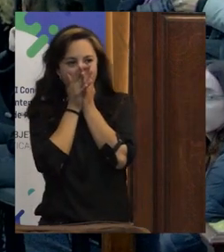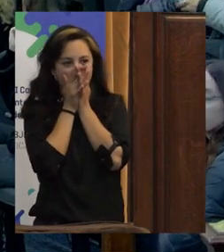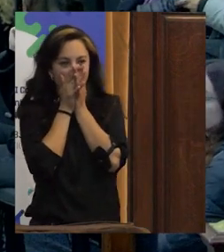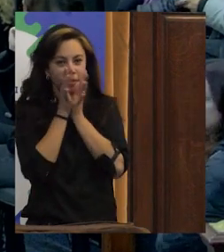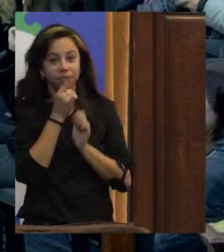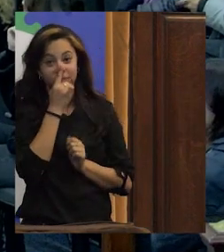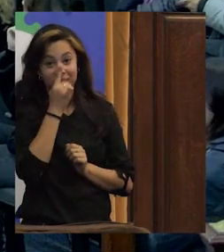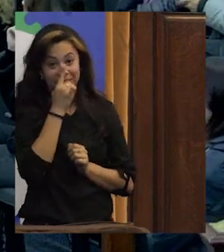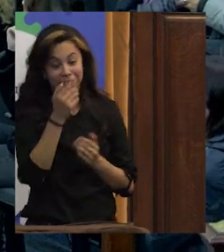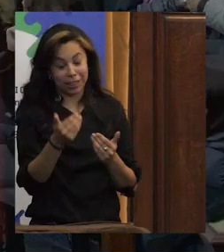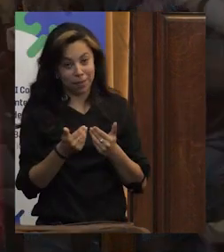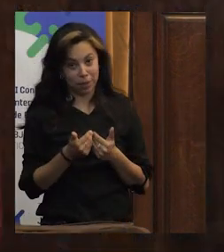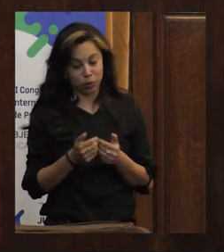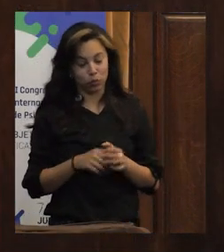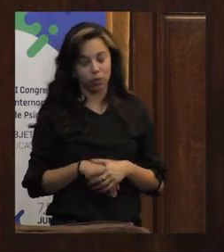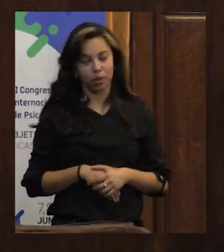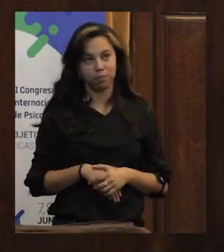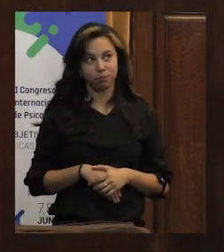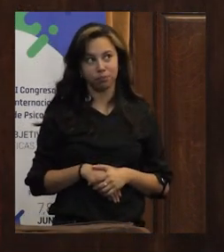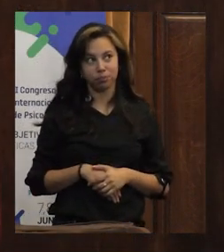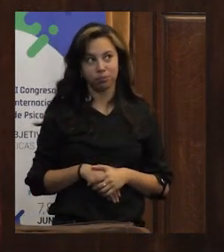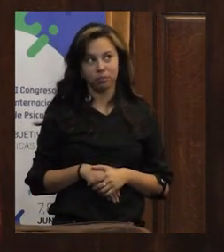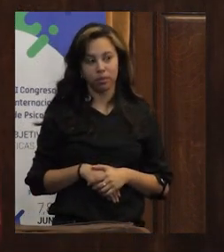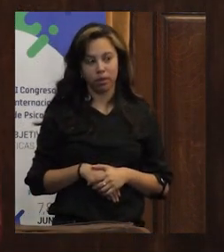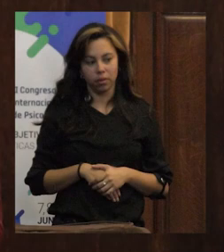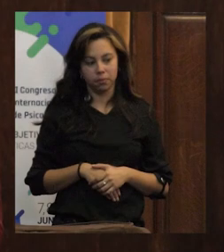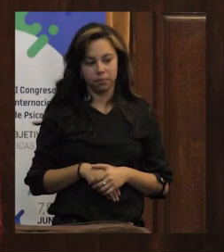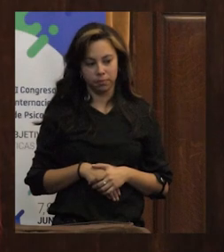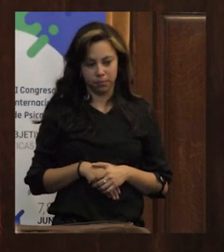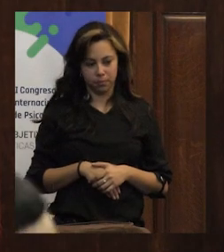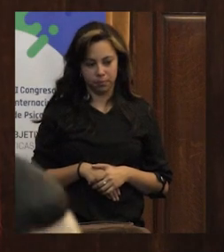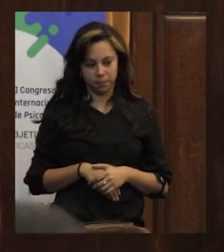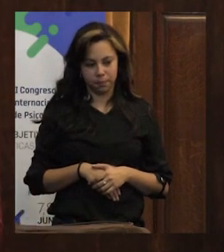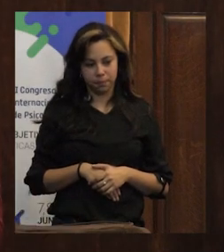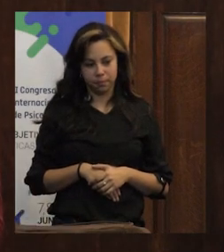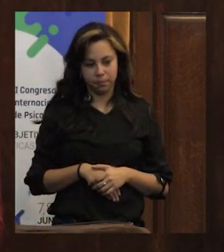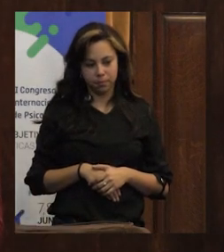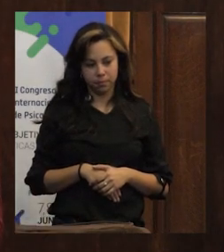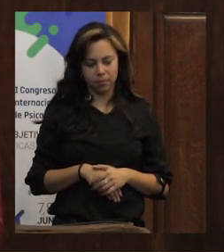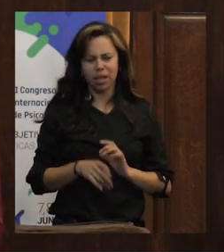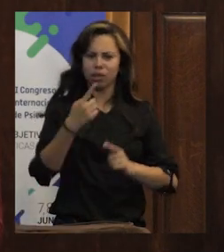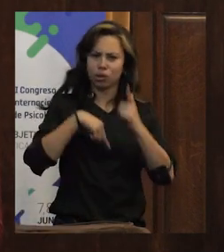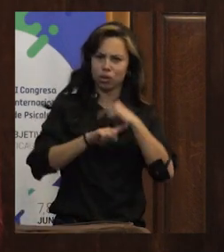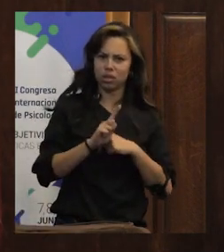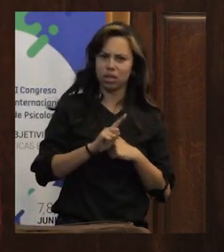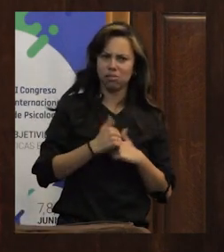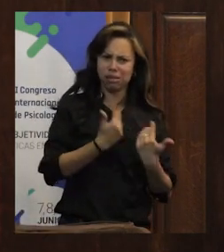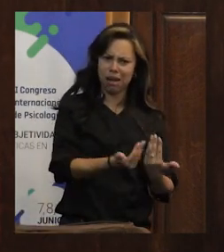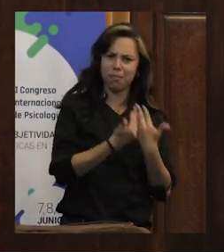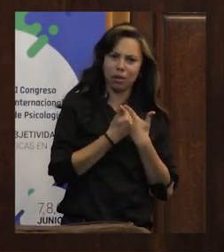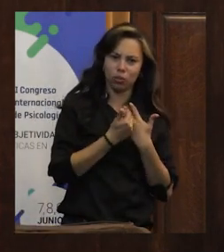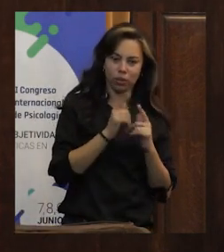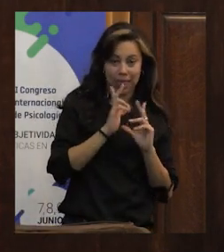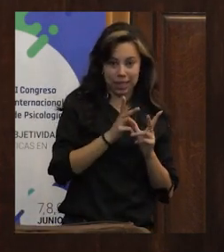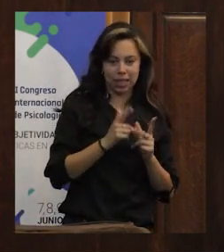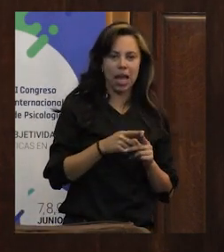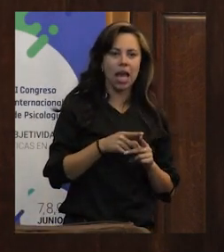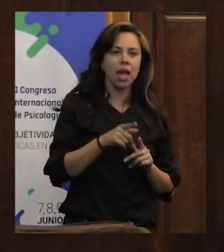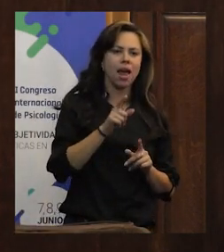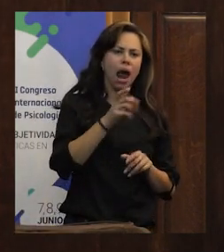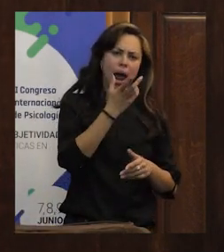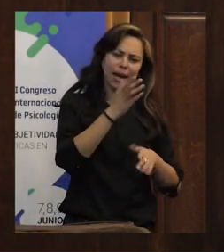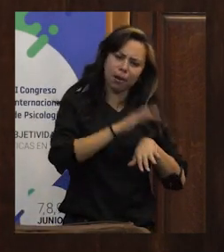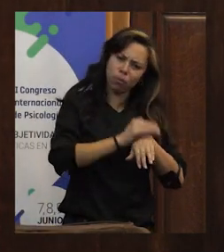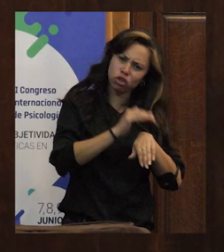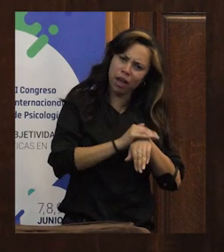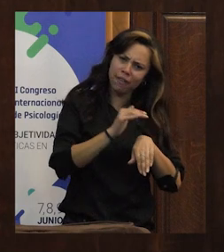Interessante. A pergunta é: então, as responsabilidades são compartidas, é isto,